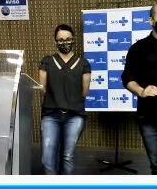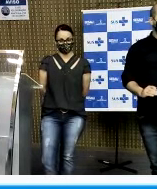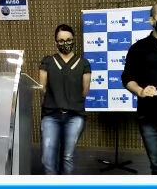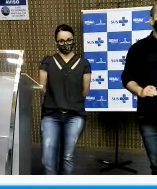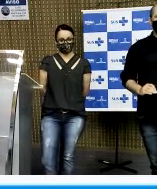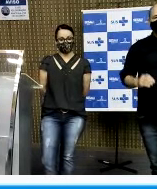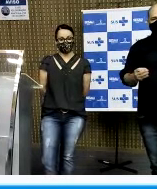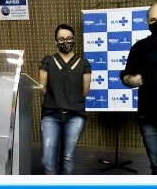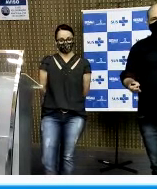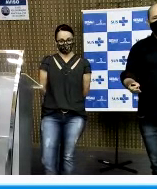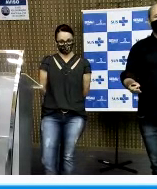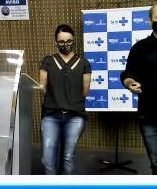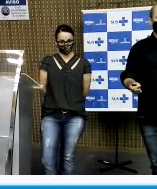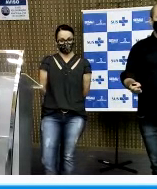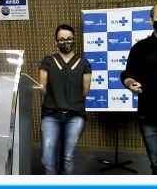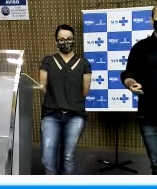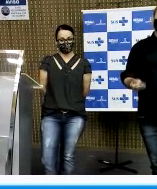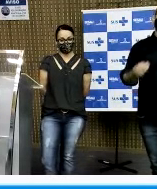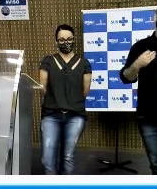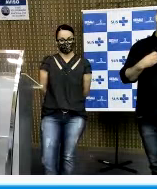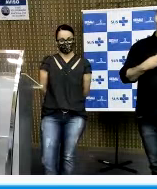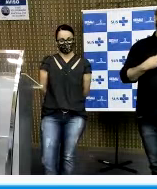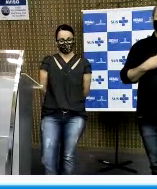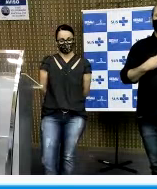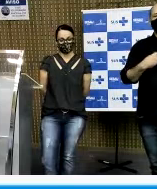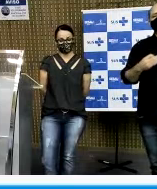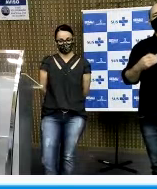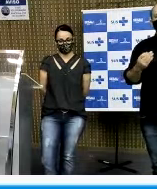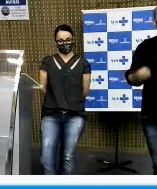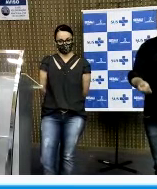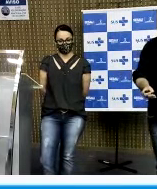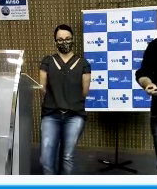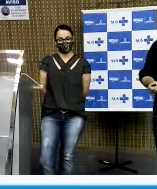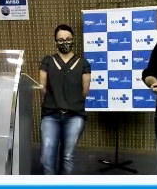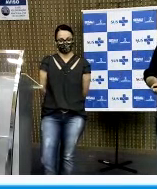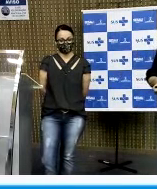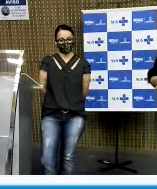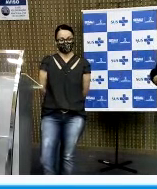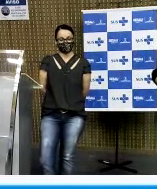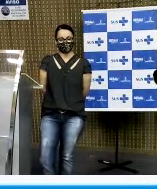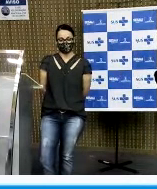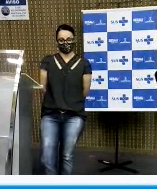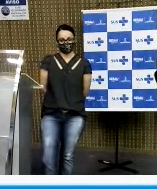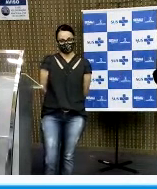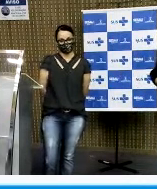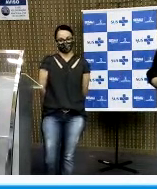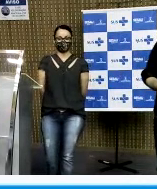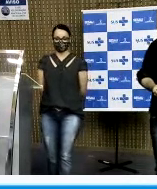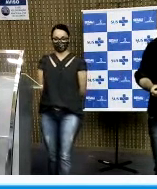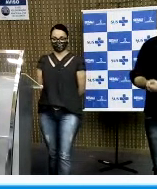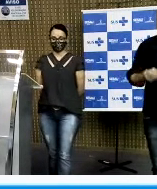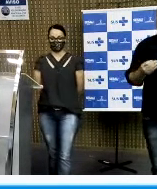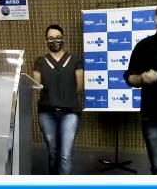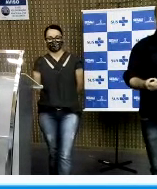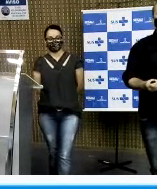Universidade Federal, 2 preceptores, tá? Eu estou na preceptoria também junto com a enfermeira Joyce, cada um responsável por 2